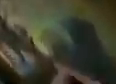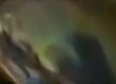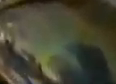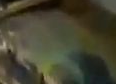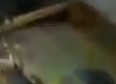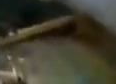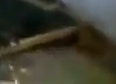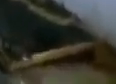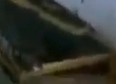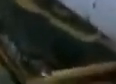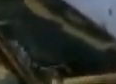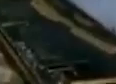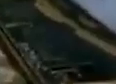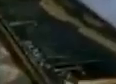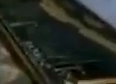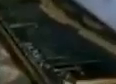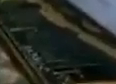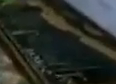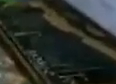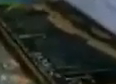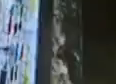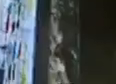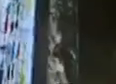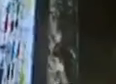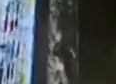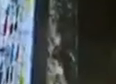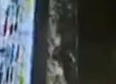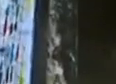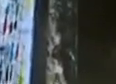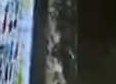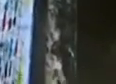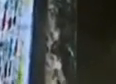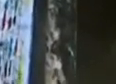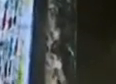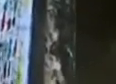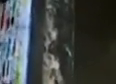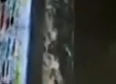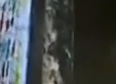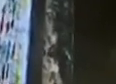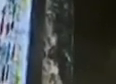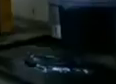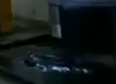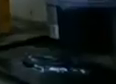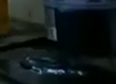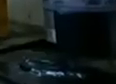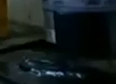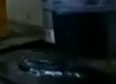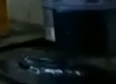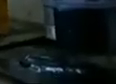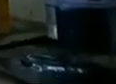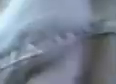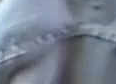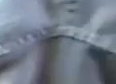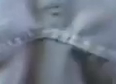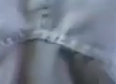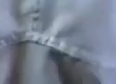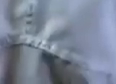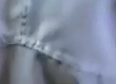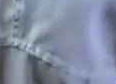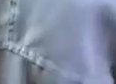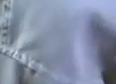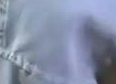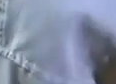J. Borges há muito tempo não vive do cordel. Para ilustrar as antigas histórias, aprendeu sozinho a